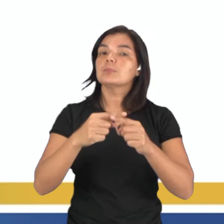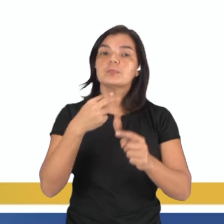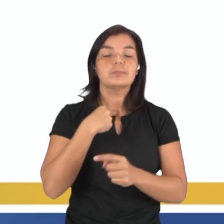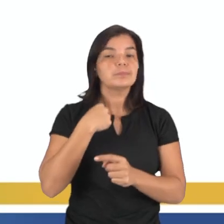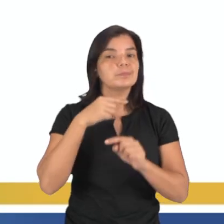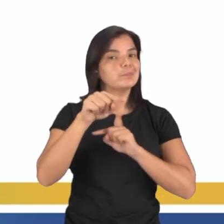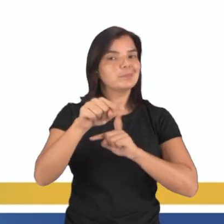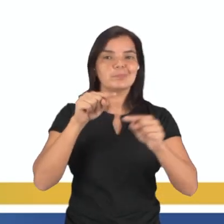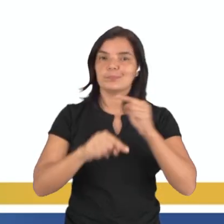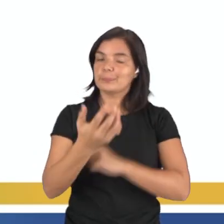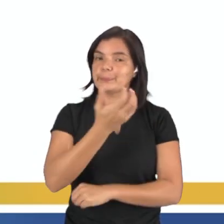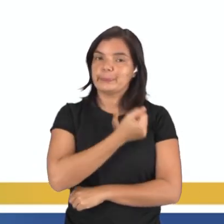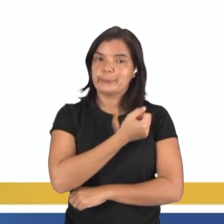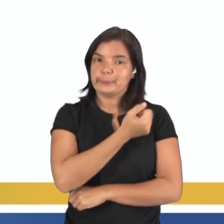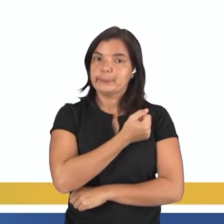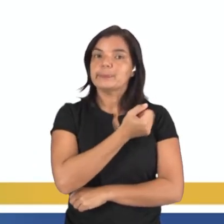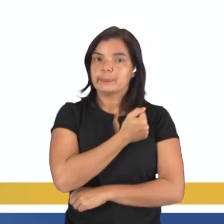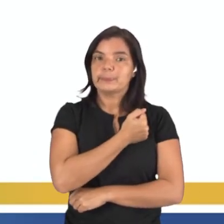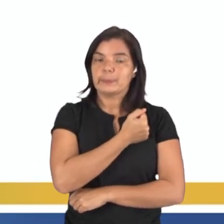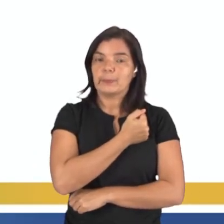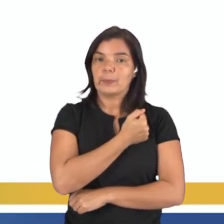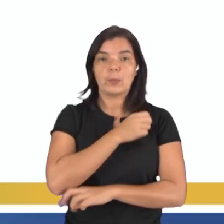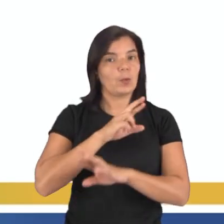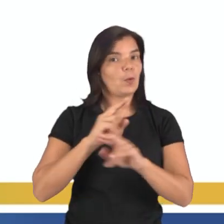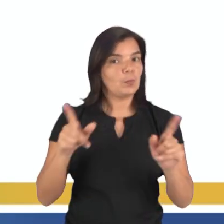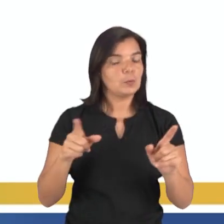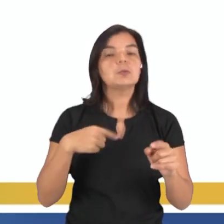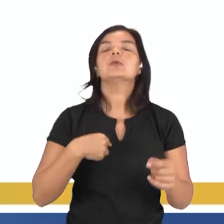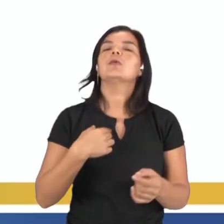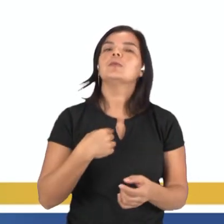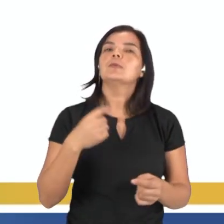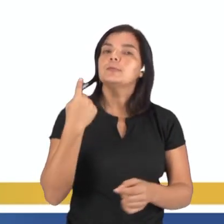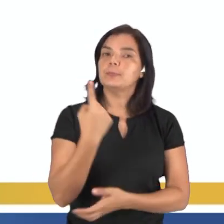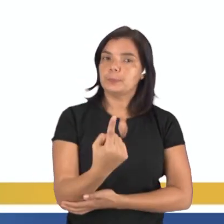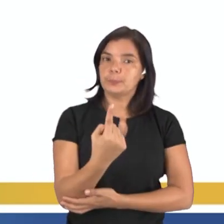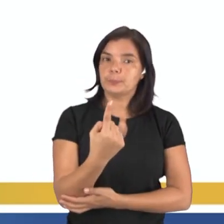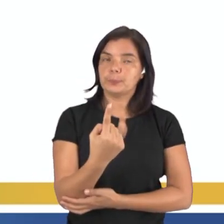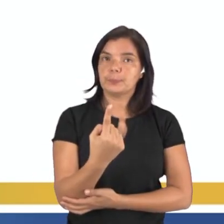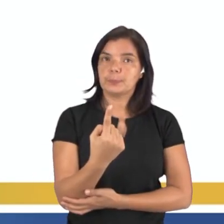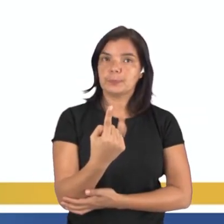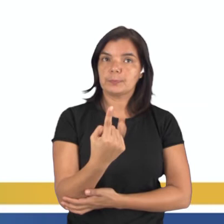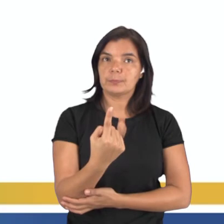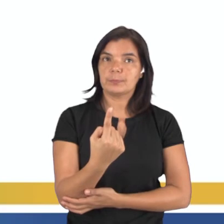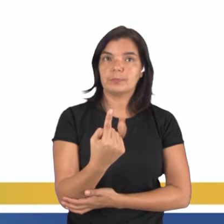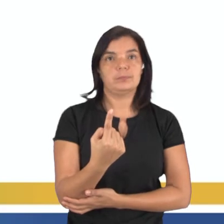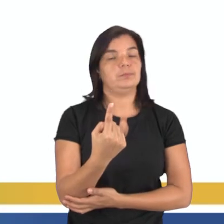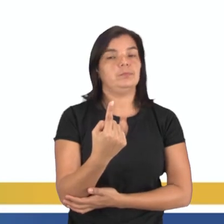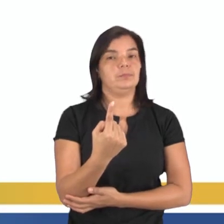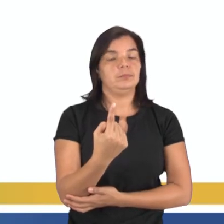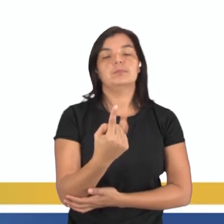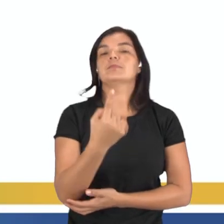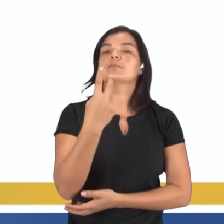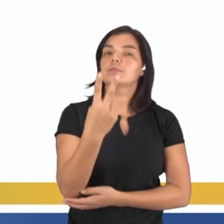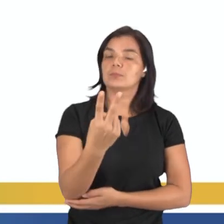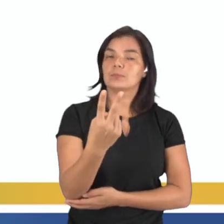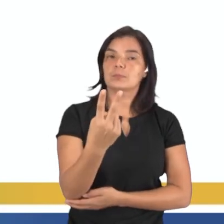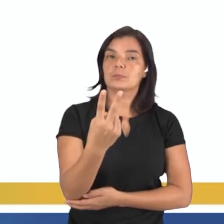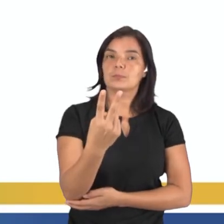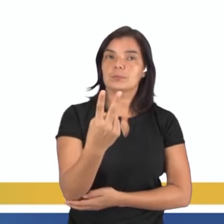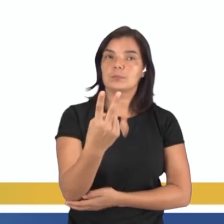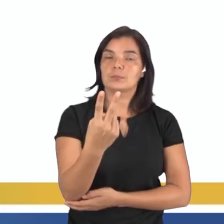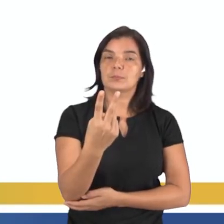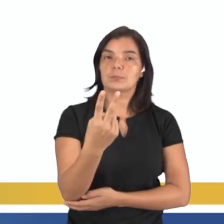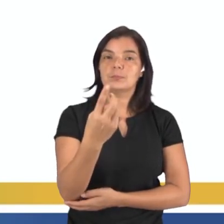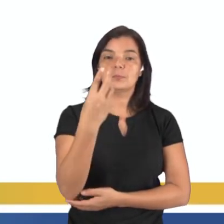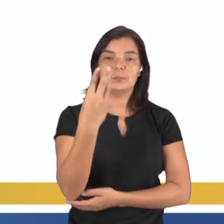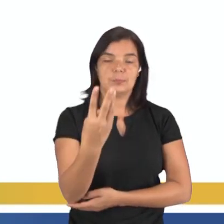posso dividir números com unidade de medida diferente. Então vamos contar comigo? Hectômetro, uma escada, decâmetro